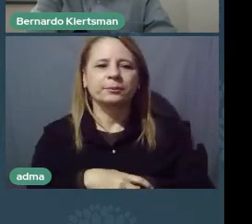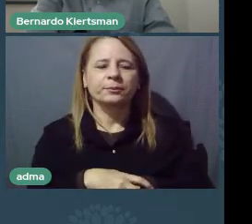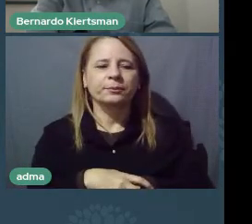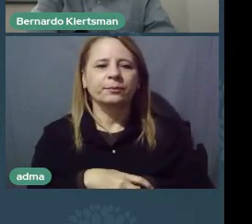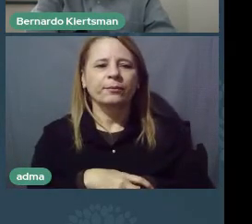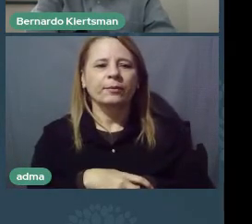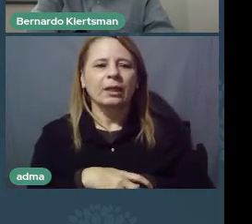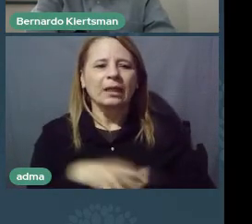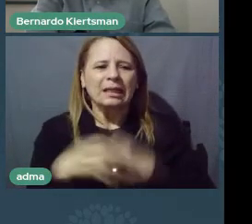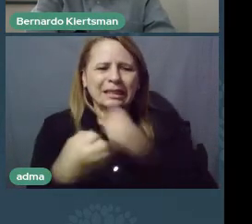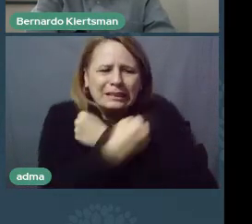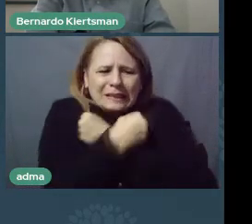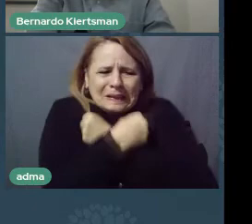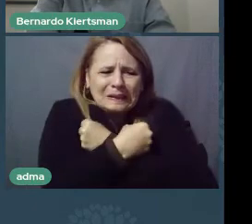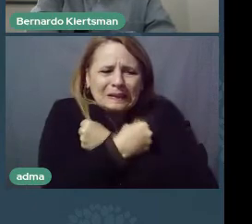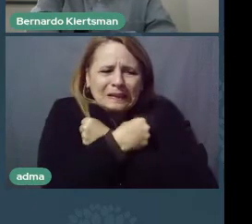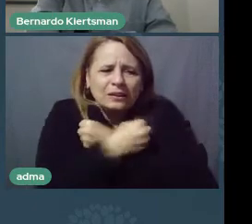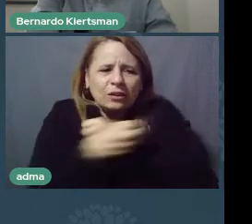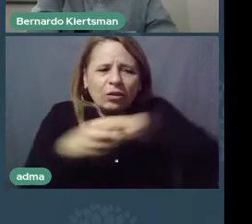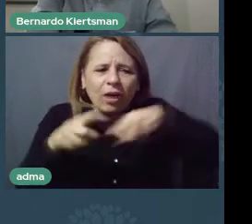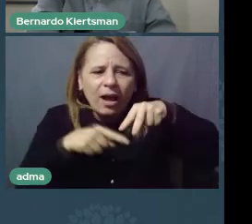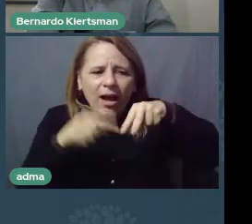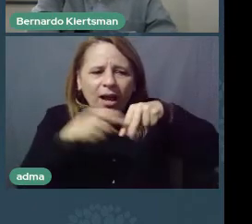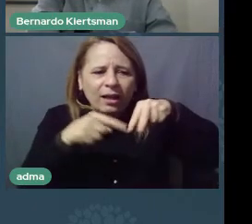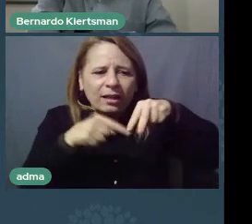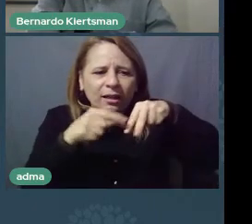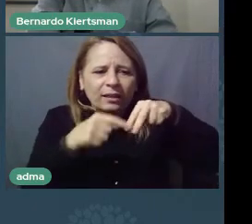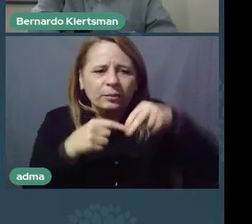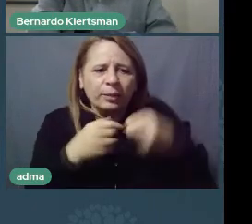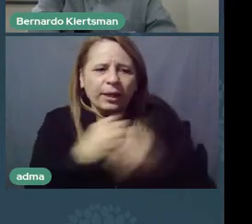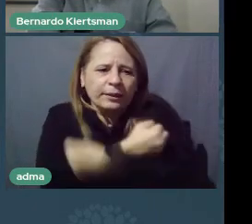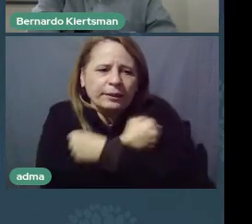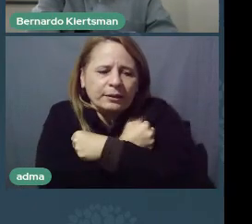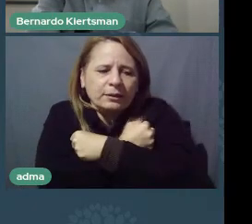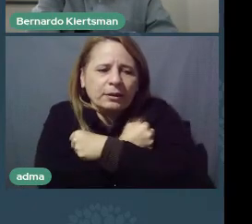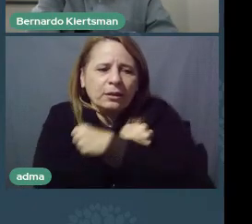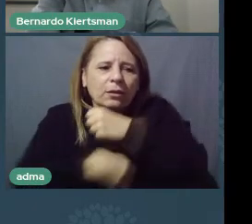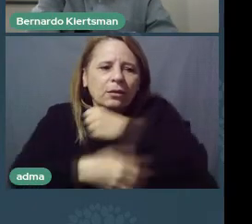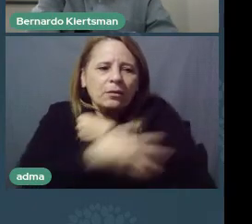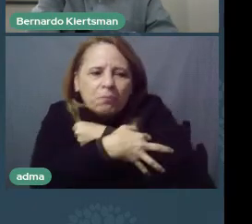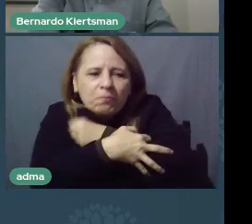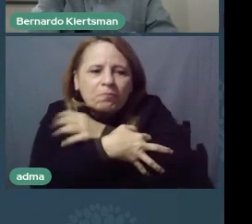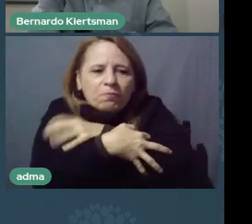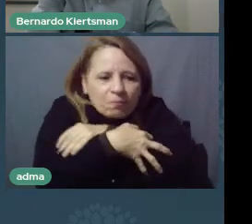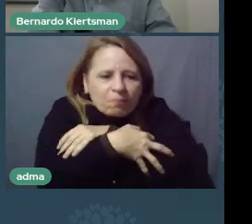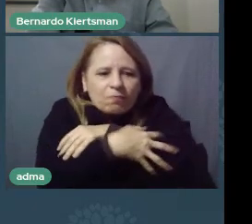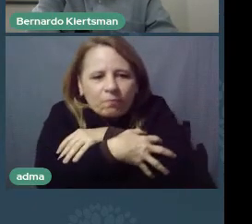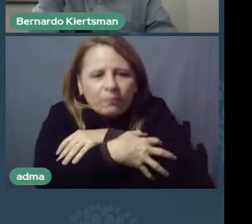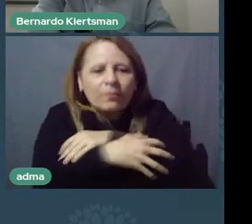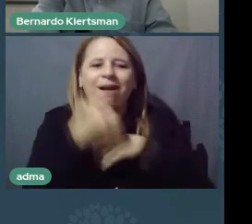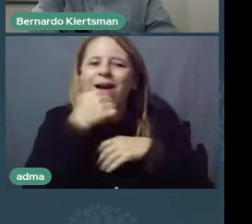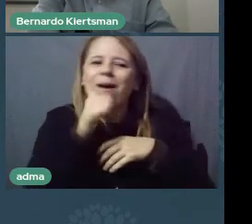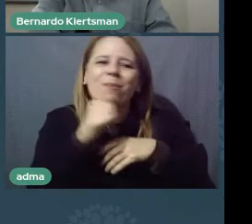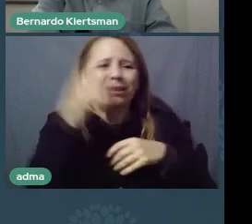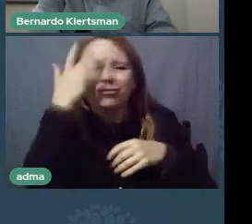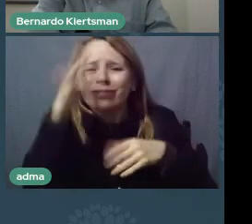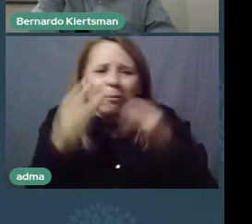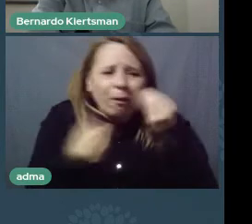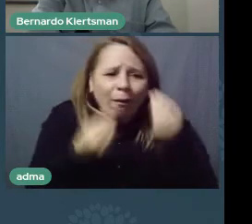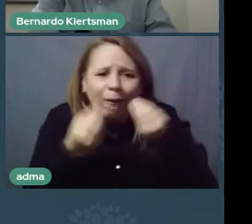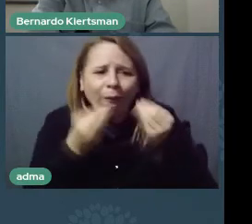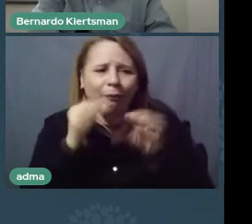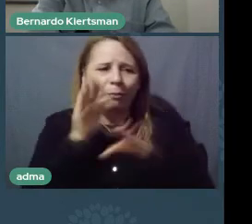as pernas dela, as pernas da criança, com as mãos e tudo isso, e a mãe não sabia o que fazer, de